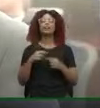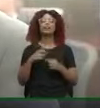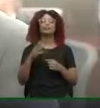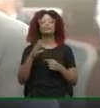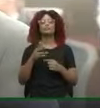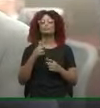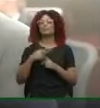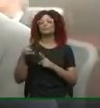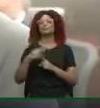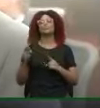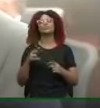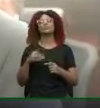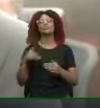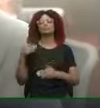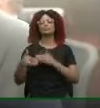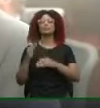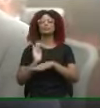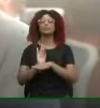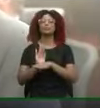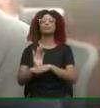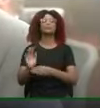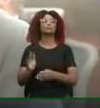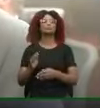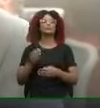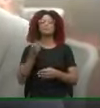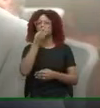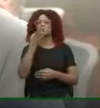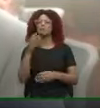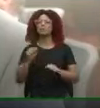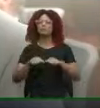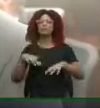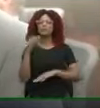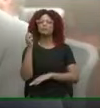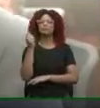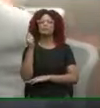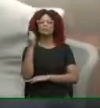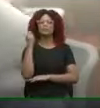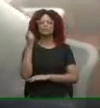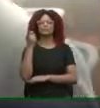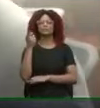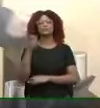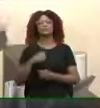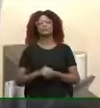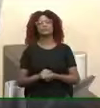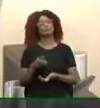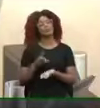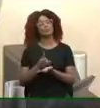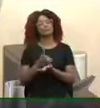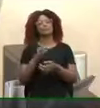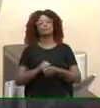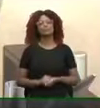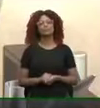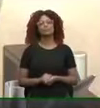a tua contribuição foi relevante para o Parlamento Gaúcho. Um grande abraço e sucesso, nosso irmão querido. Vamos em frente.